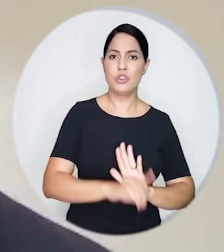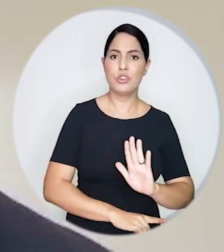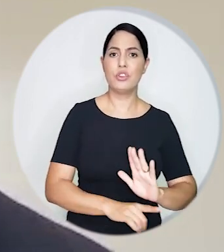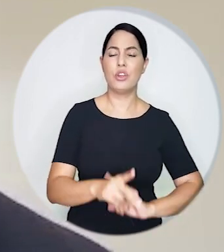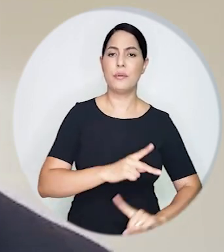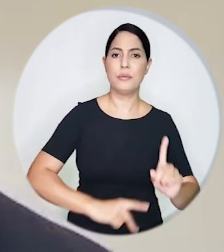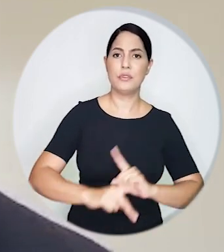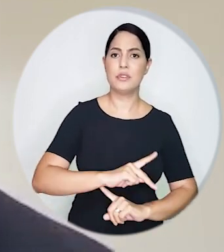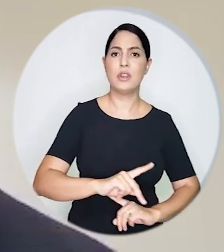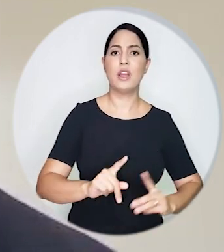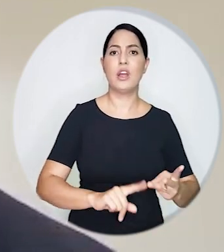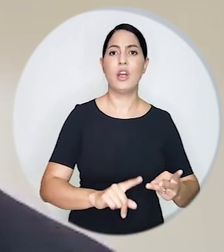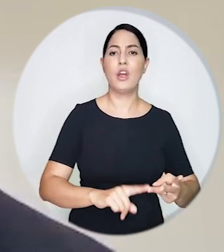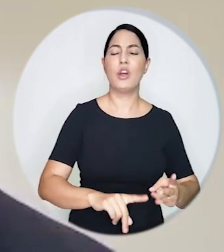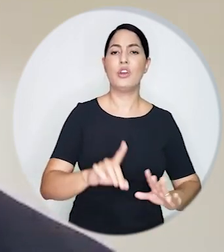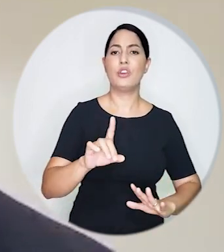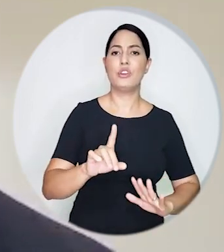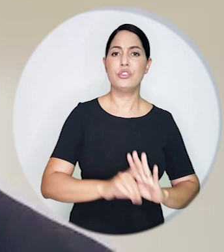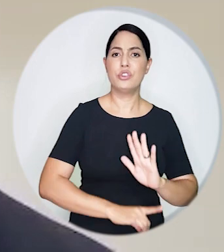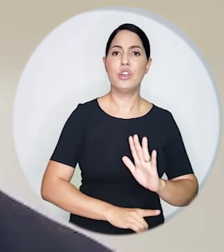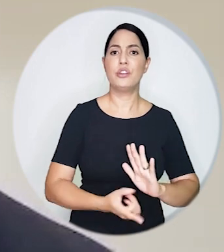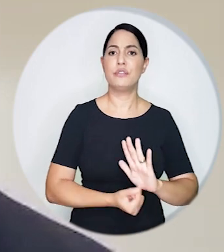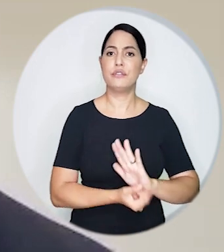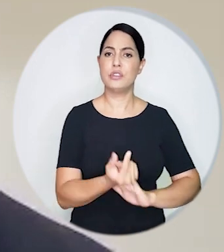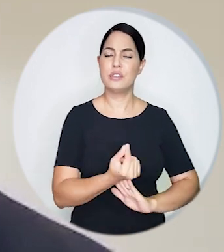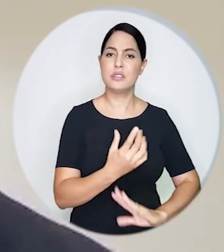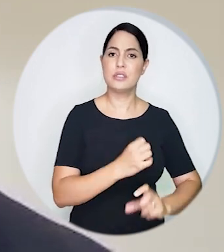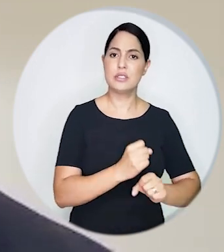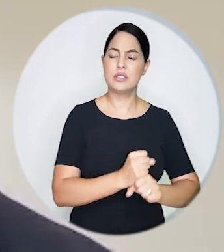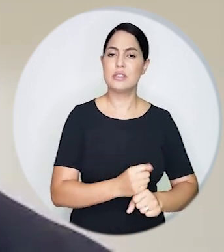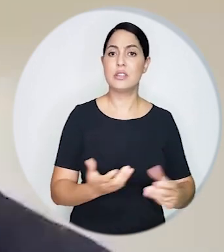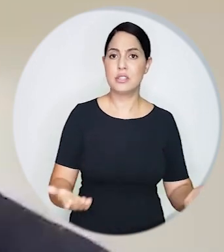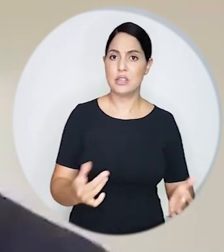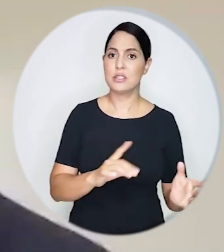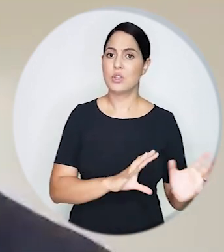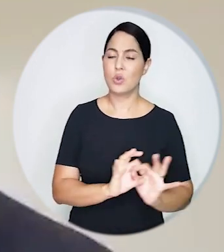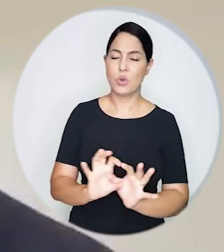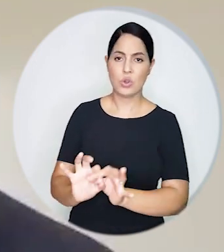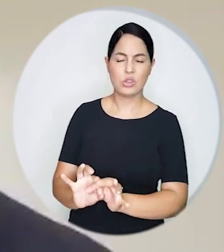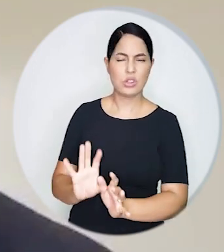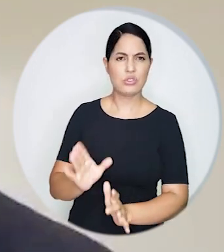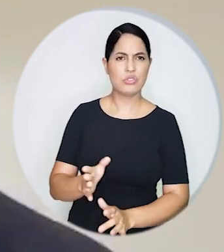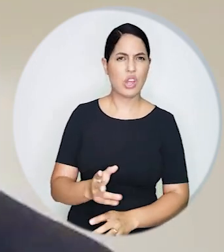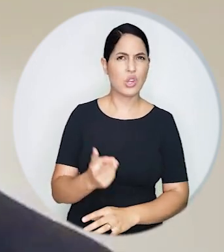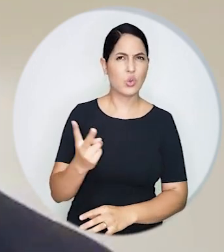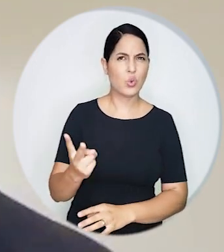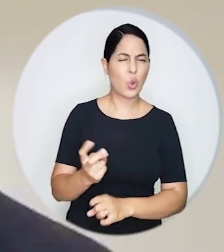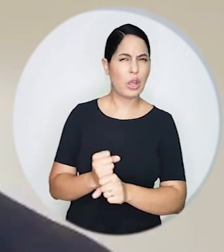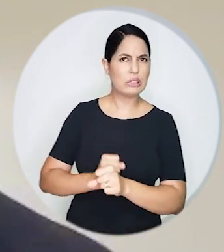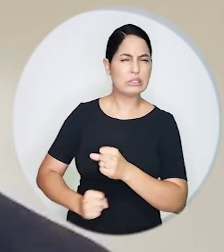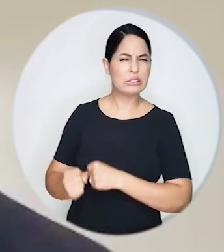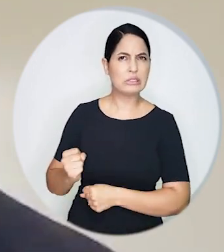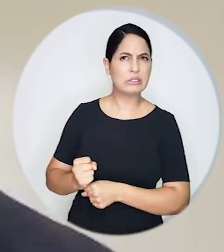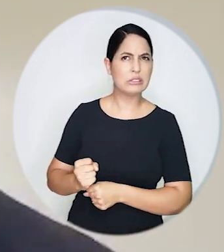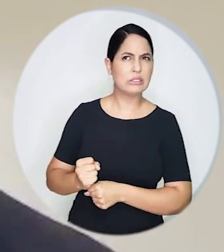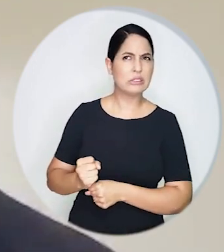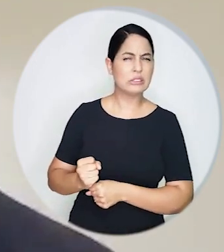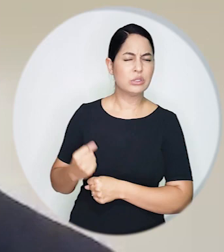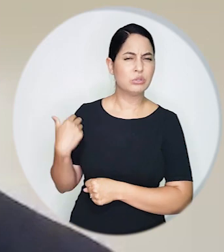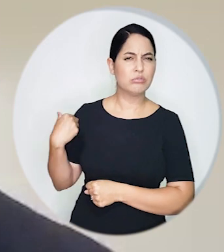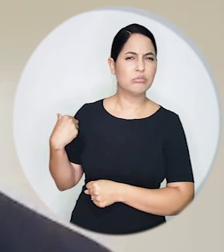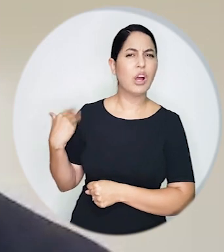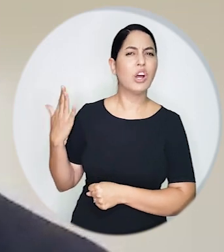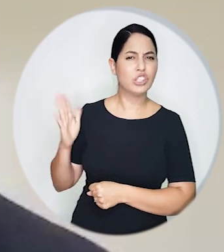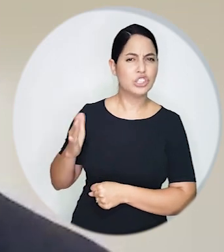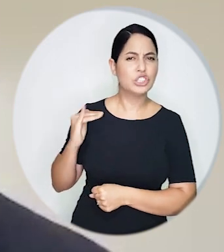direito financeiro. Essa preparação já vem de um ciclo de aproximadamente 2 anos para o